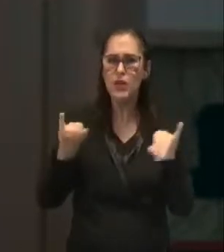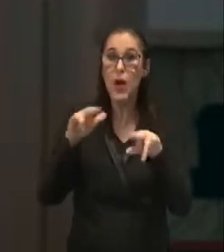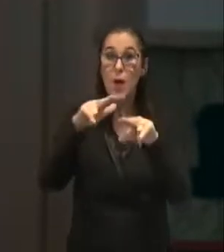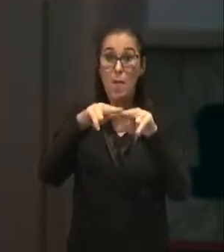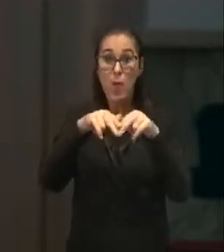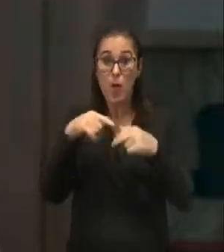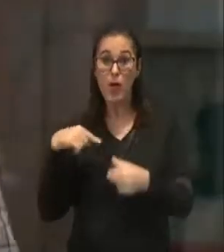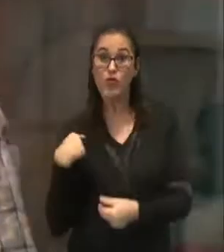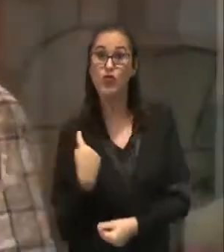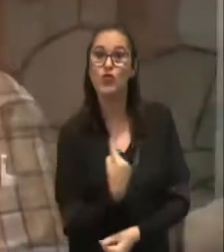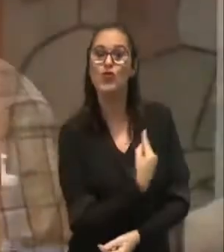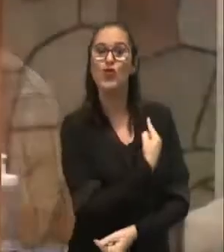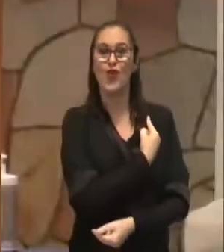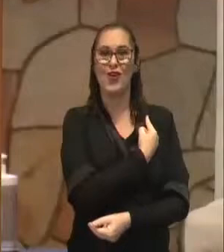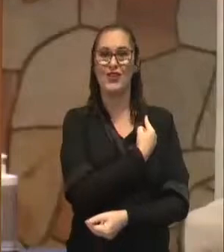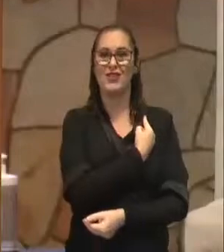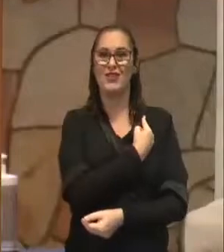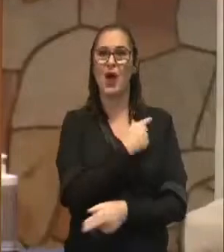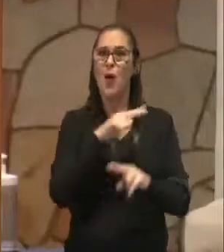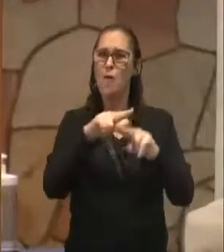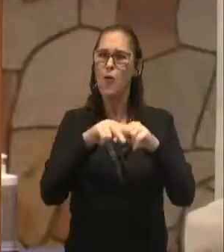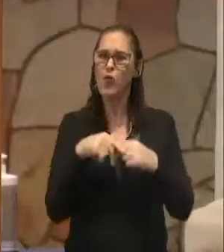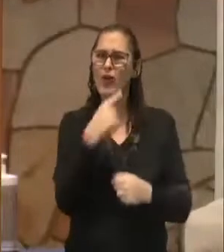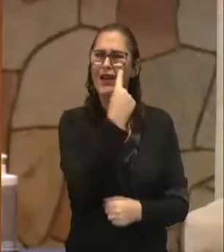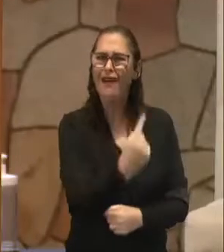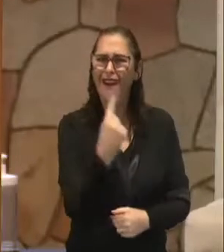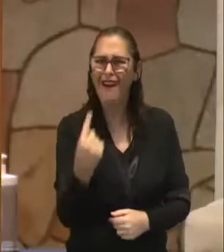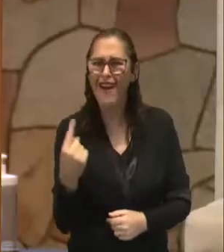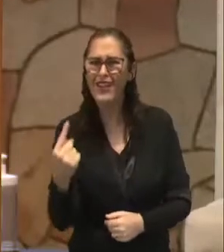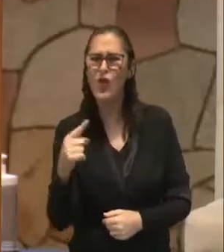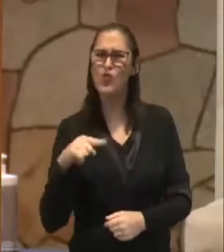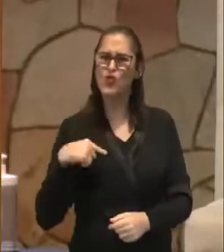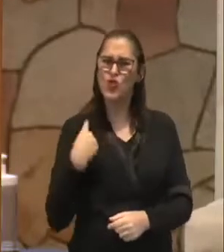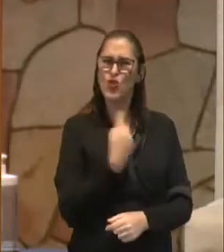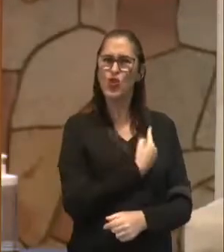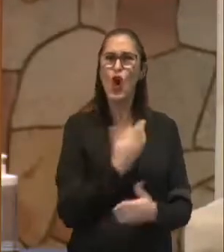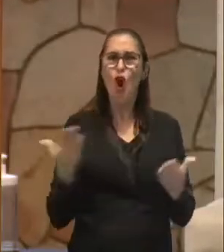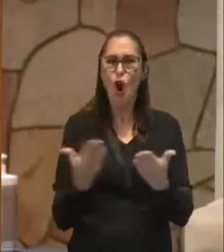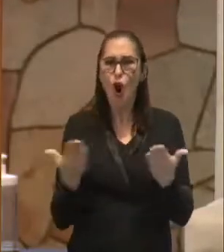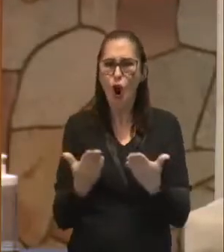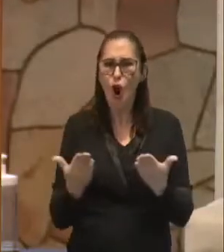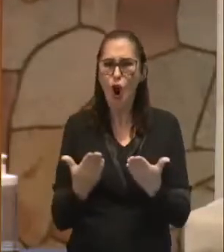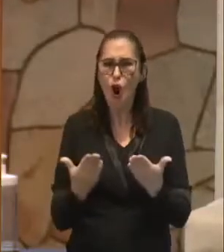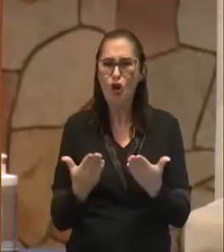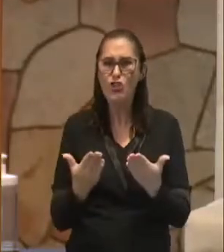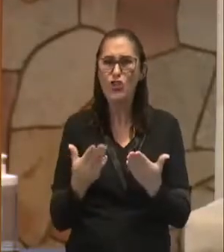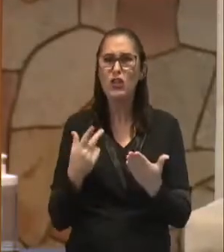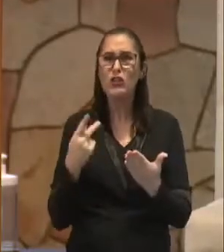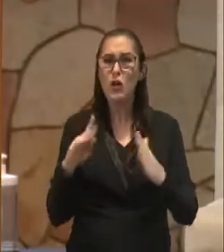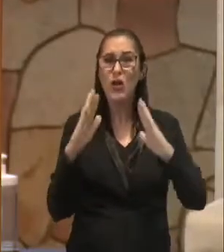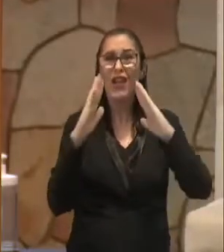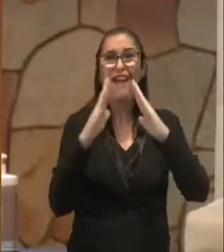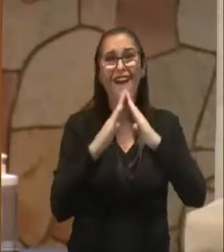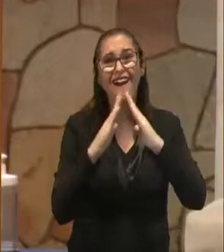de nós, para que por meio de cada um de nós, que hoje estamos em nossas casas,